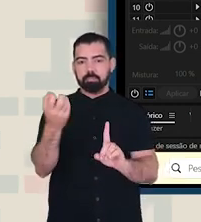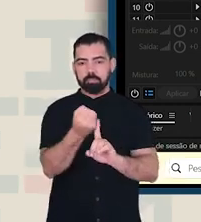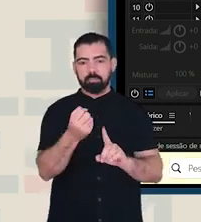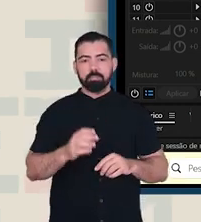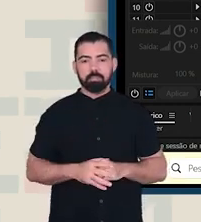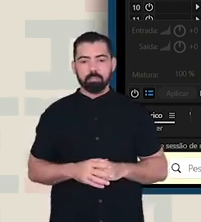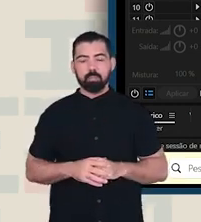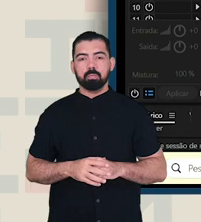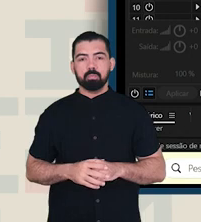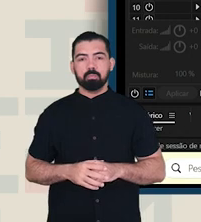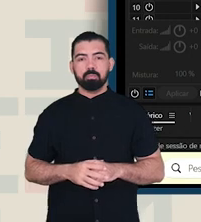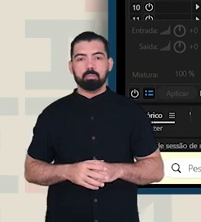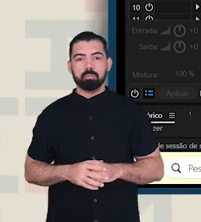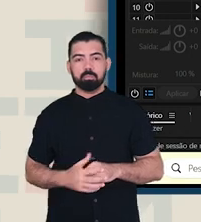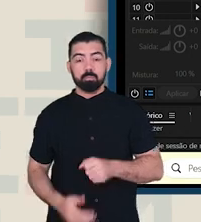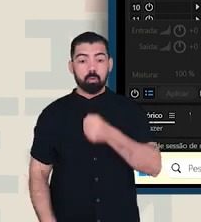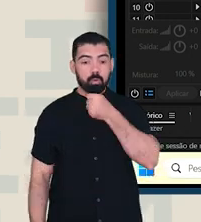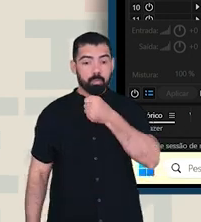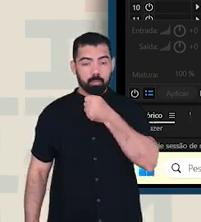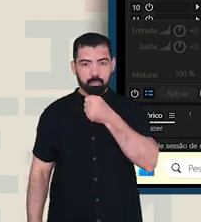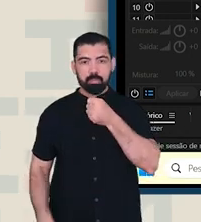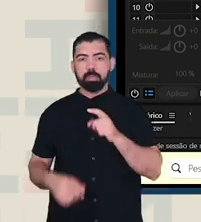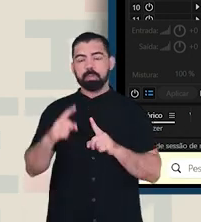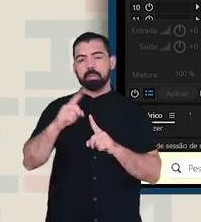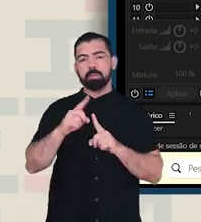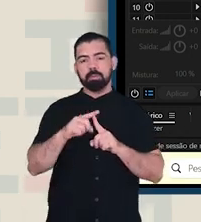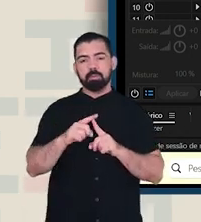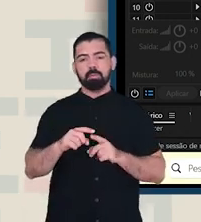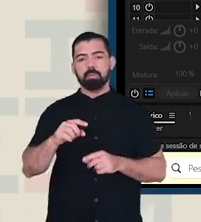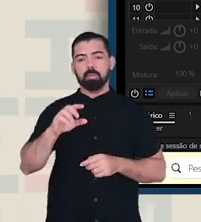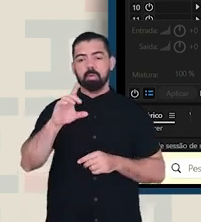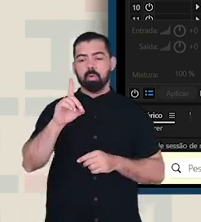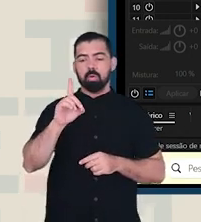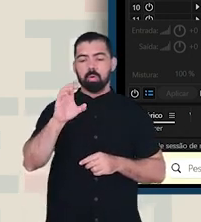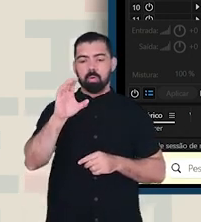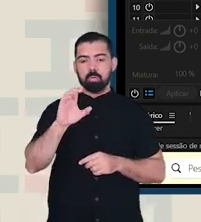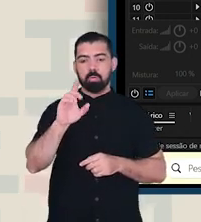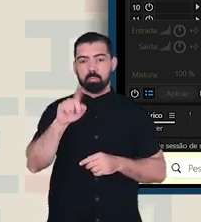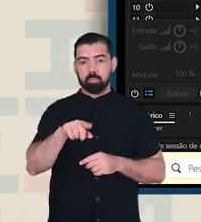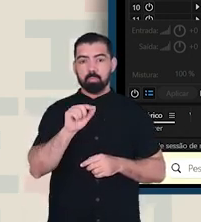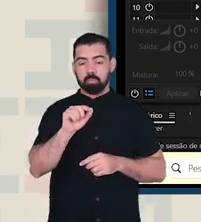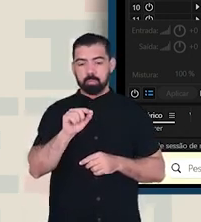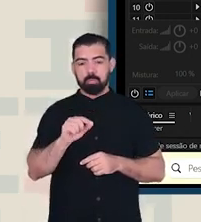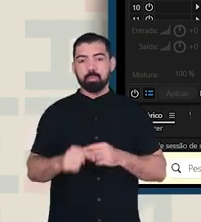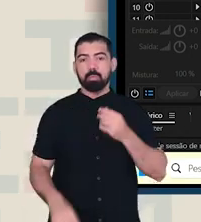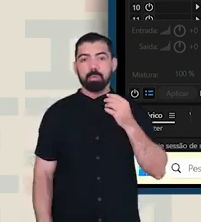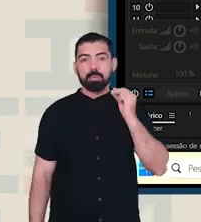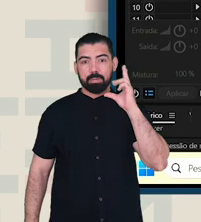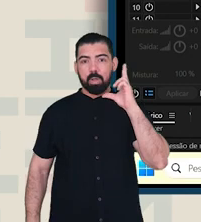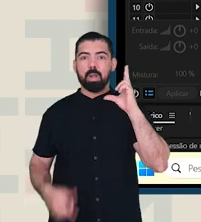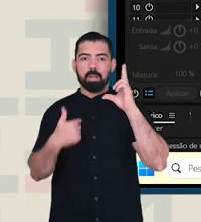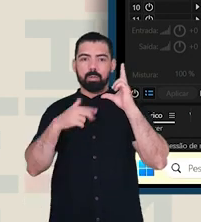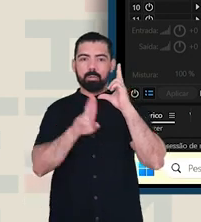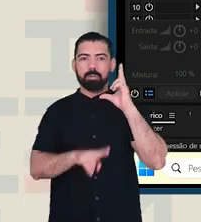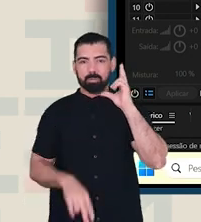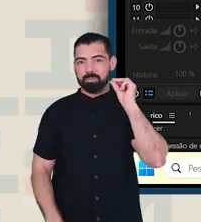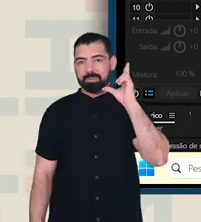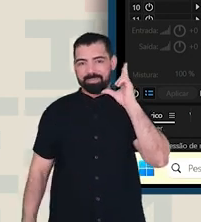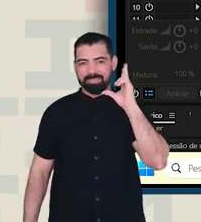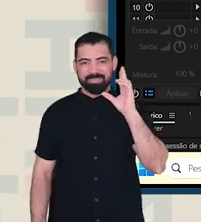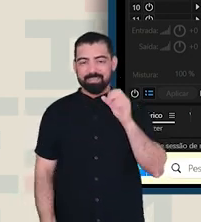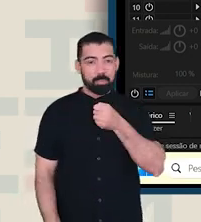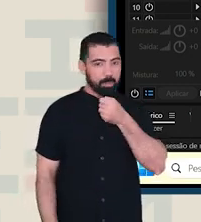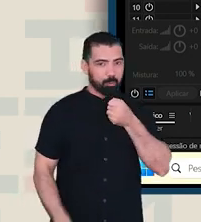qual microfone? Com um de condensador, com um de nada, com um celular mesmo, certo?